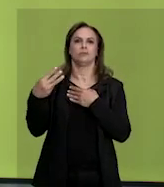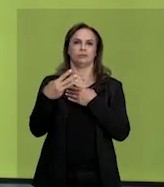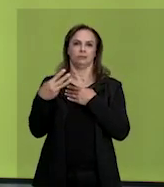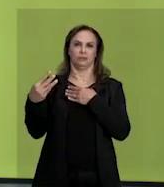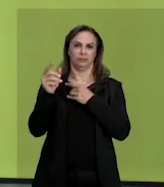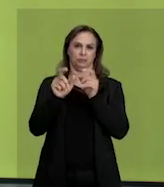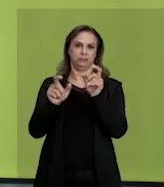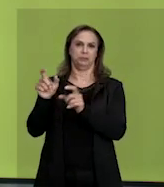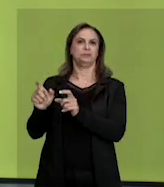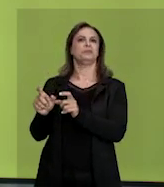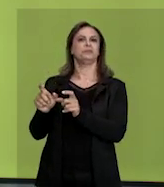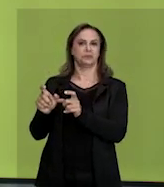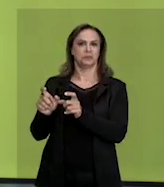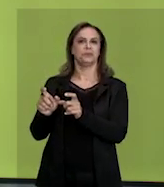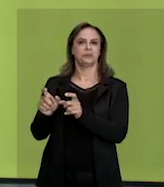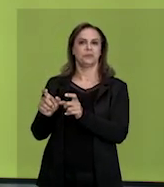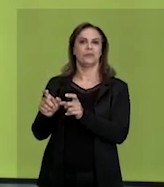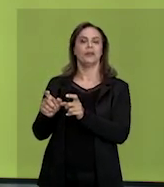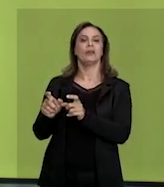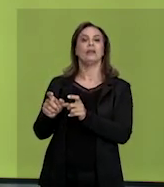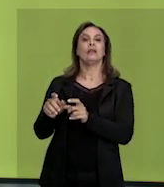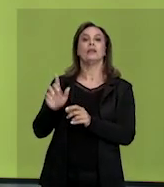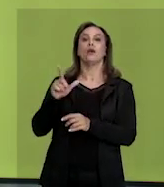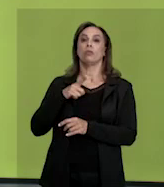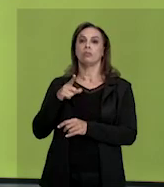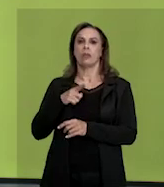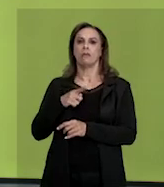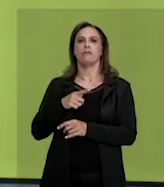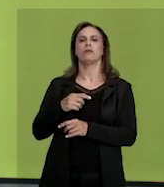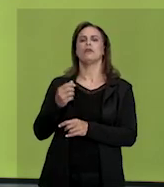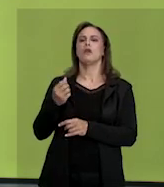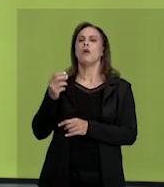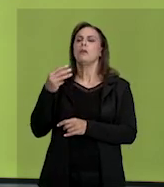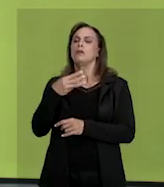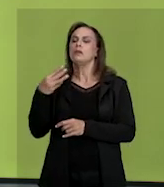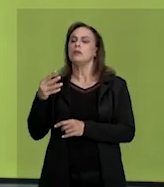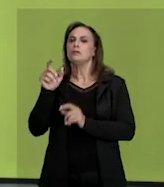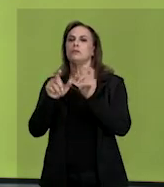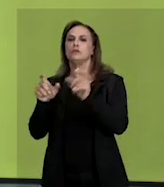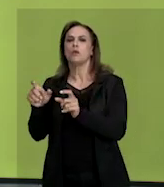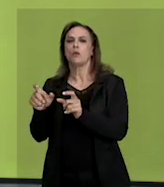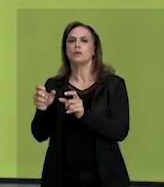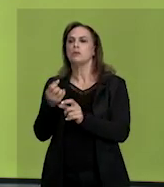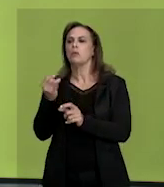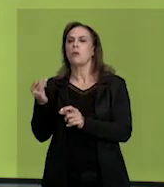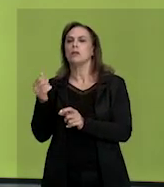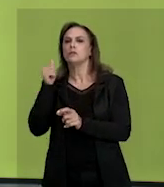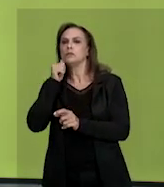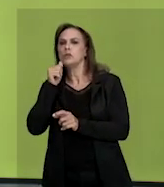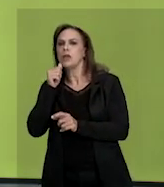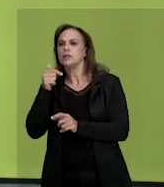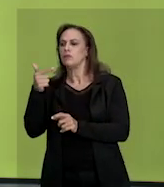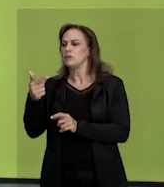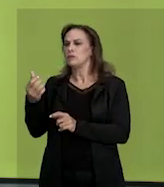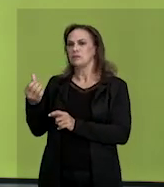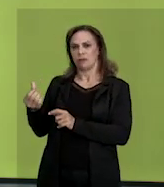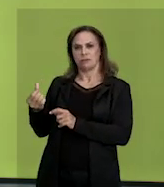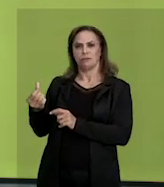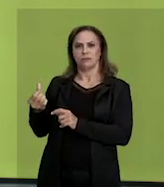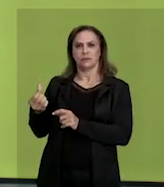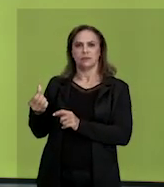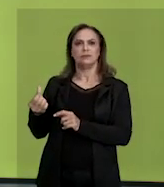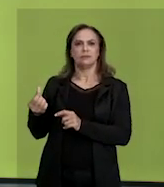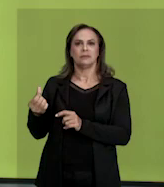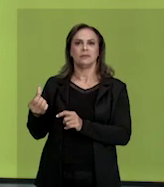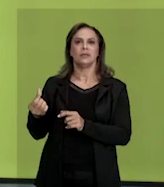gente? 26 homens e 7 mulheres com idade média de 69 anos. Em 5 casos não houve autópsia,